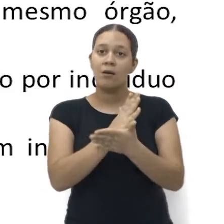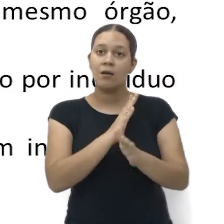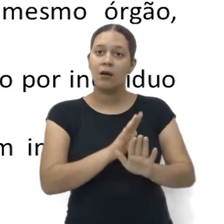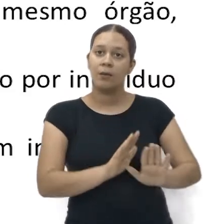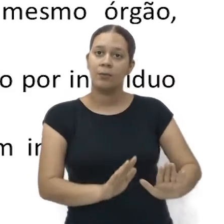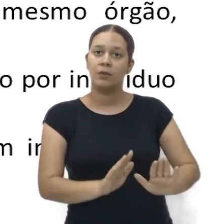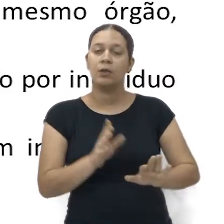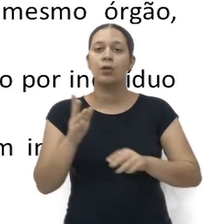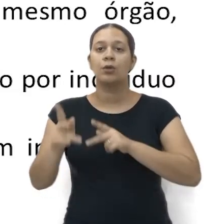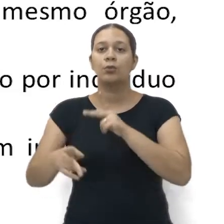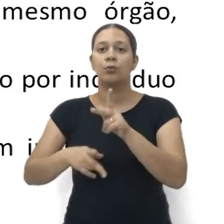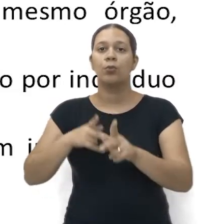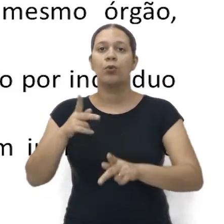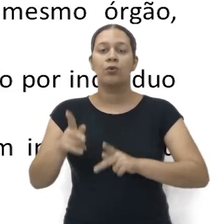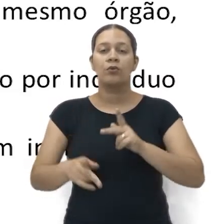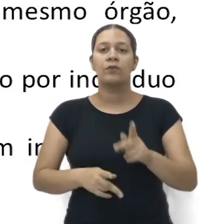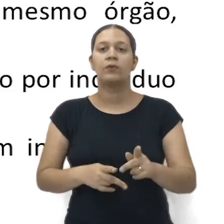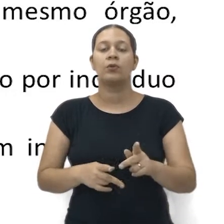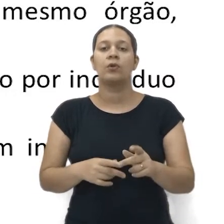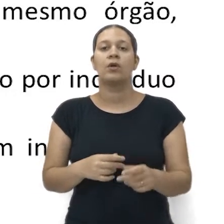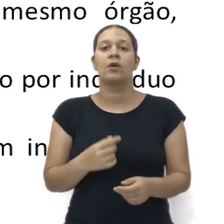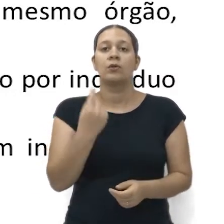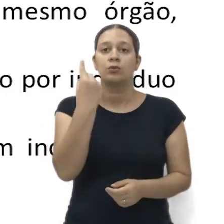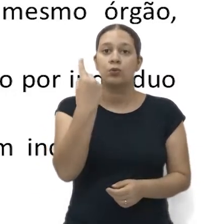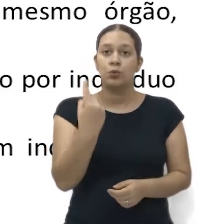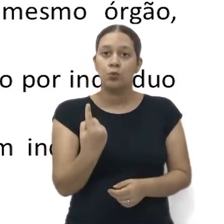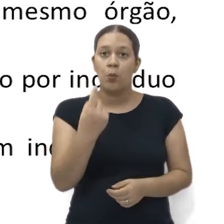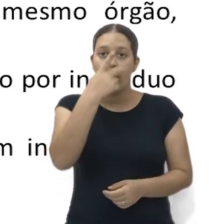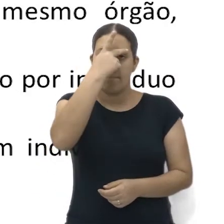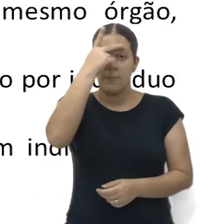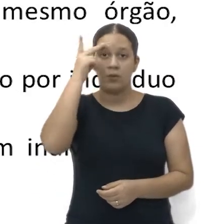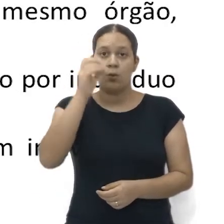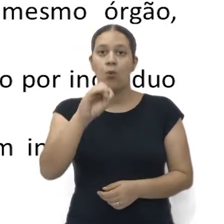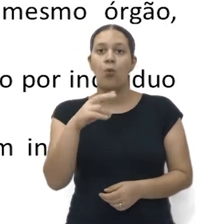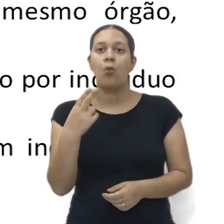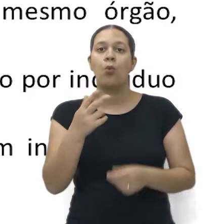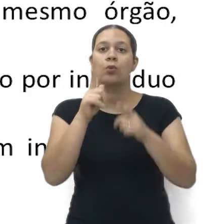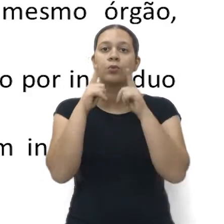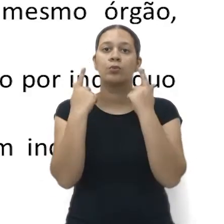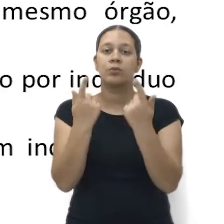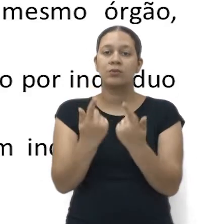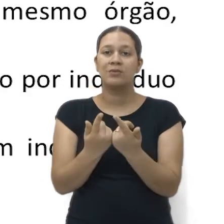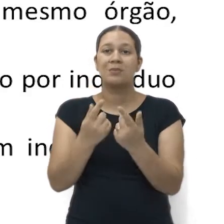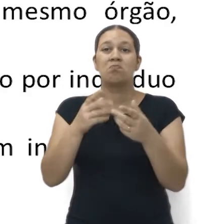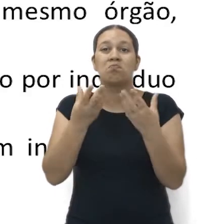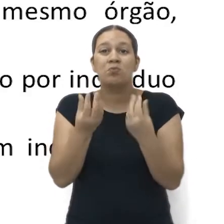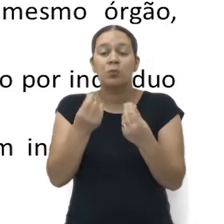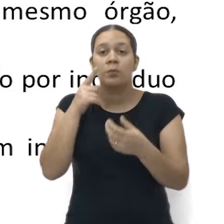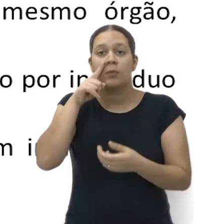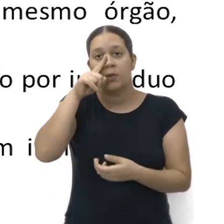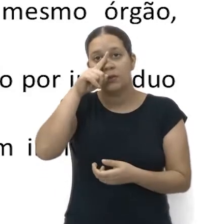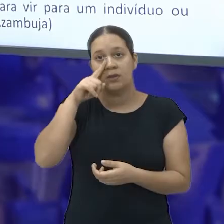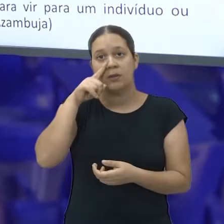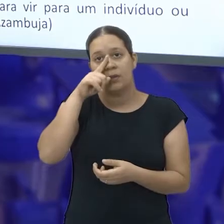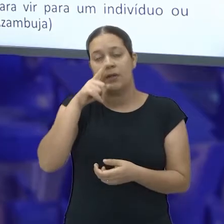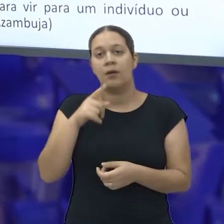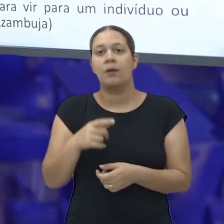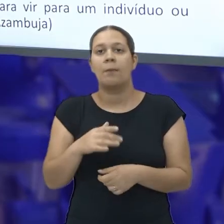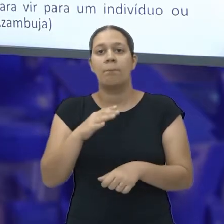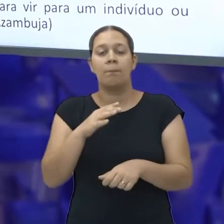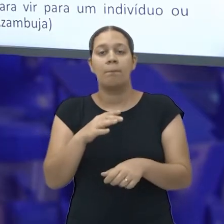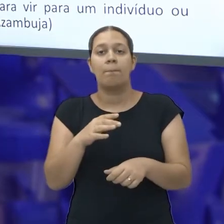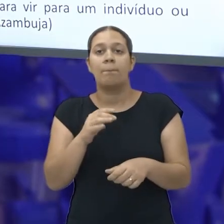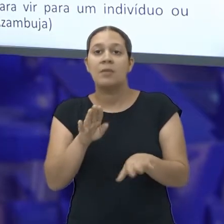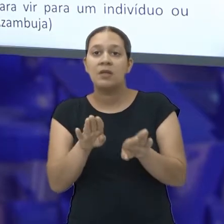e passa a vir de um indivíduo ou de um grupo. E isso é extremamente perigoso, por mais que